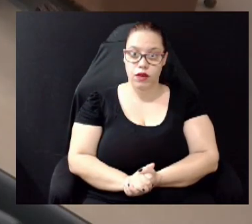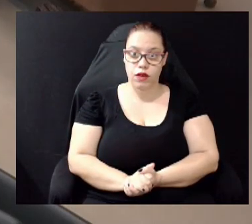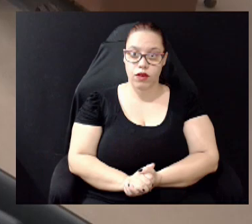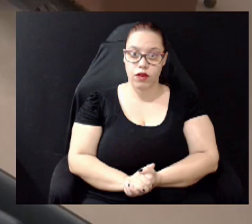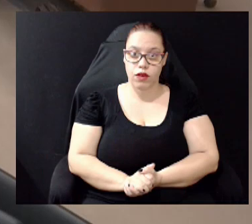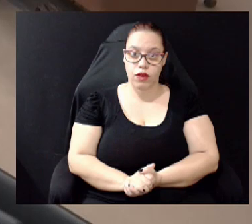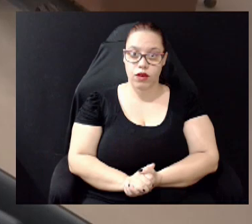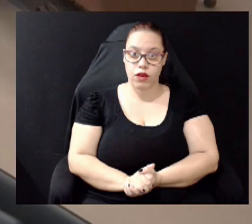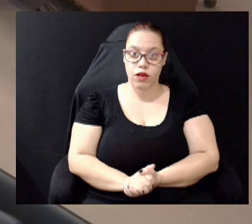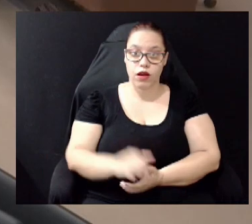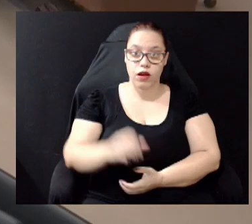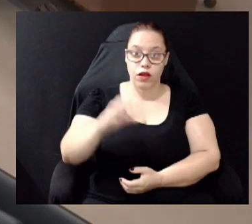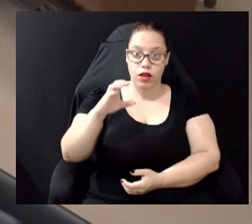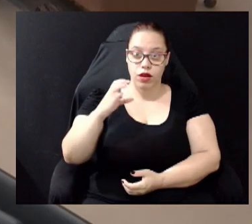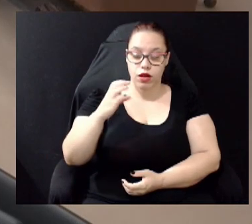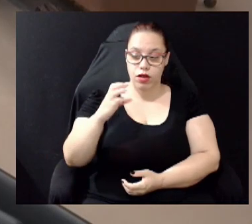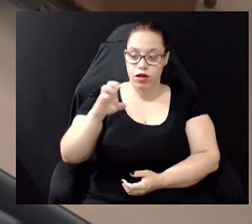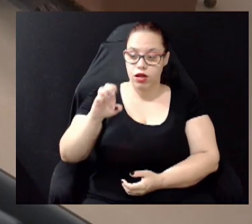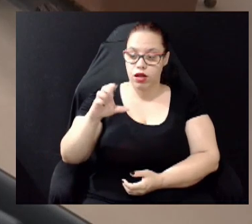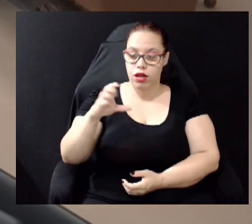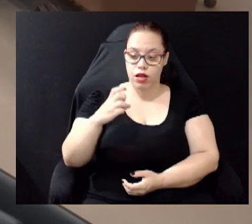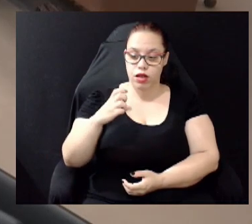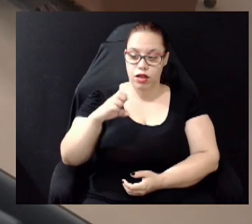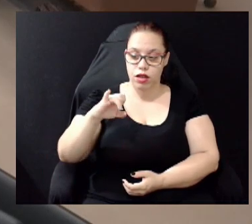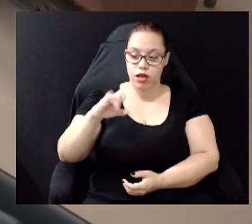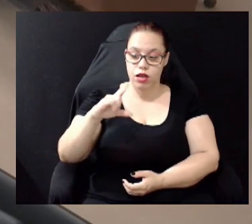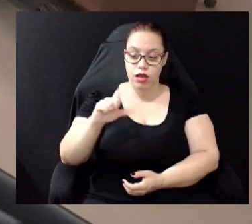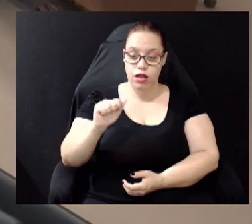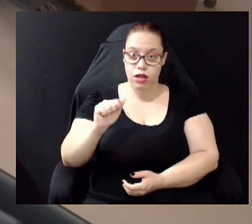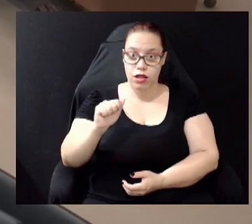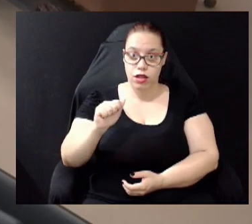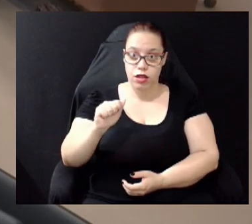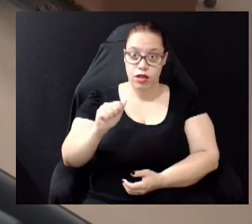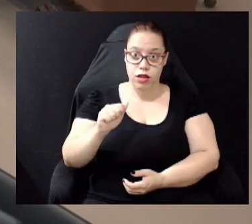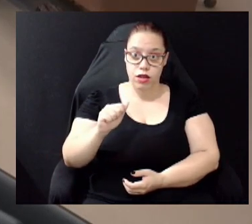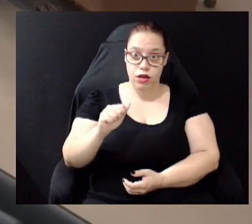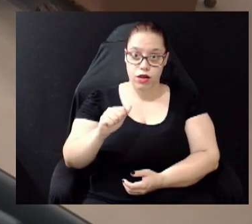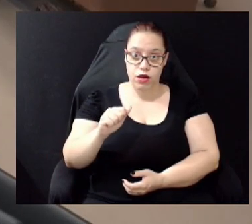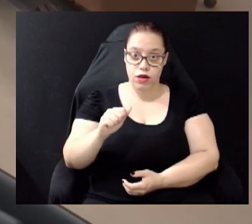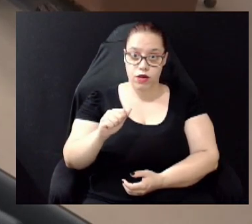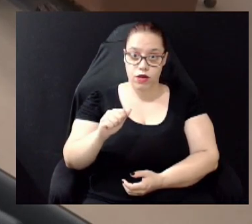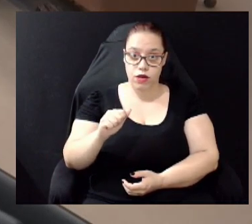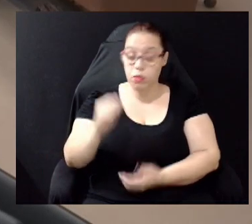Cecília, dá para usar o microfone? É para registrar. Beleza, obrigada.